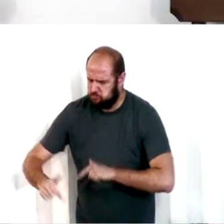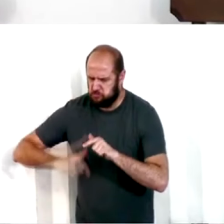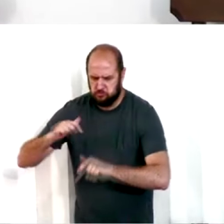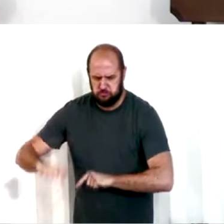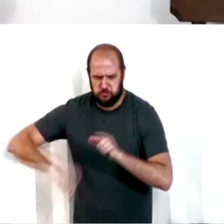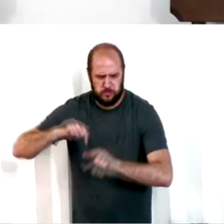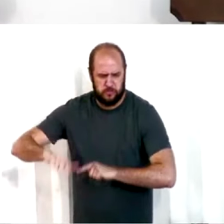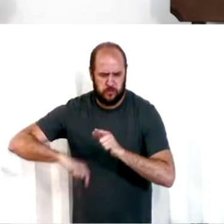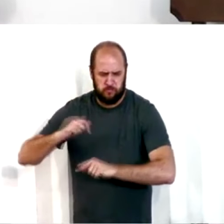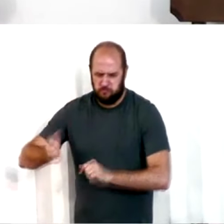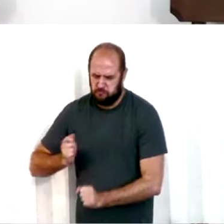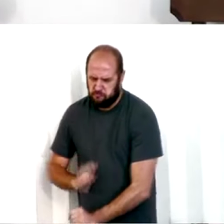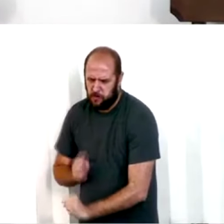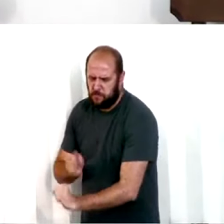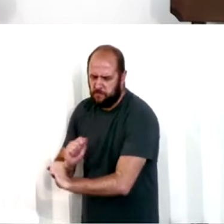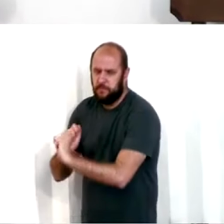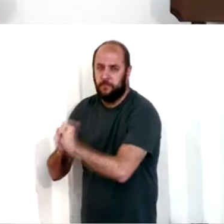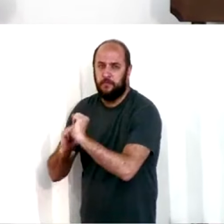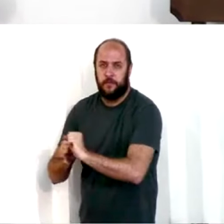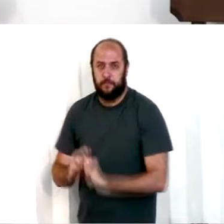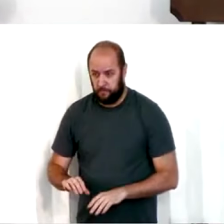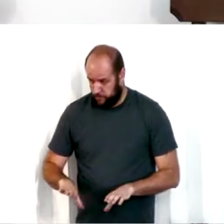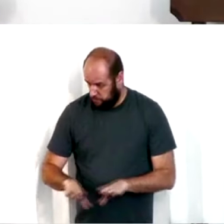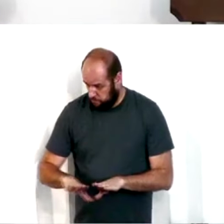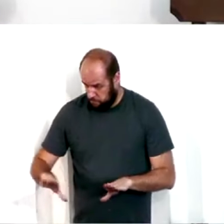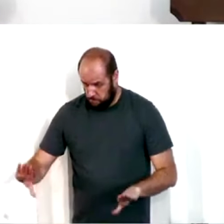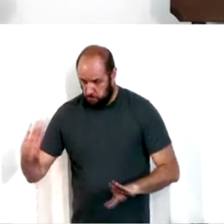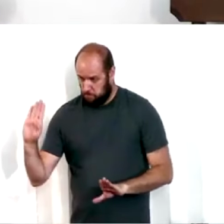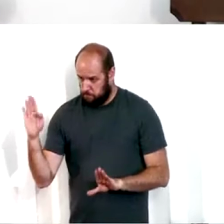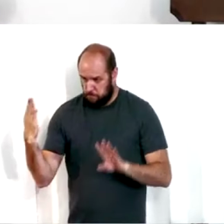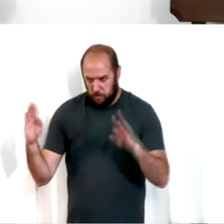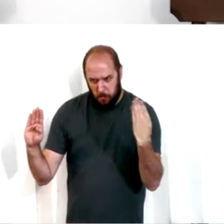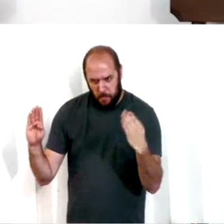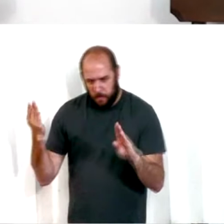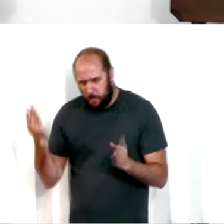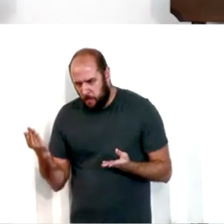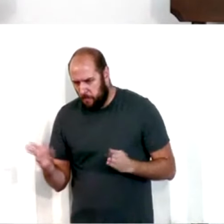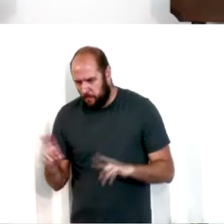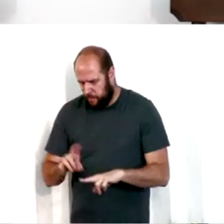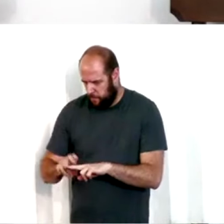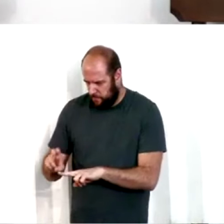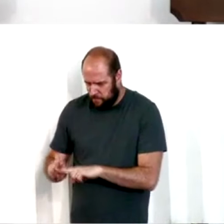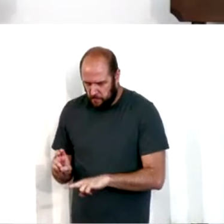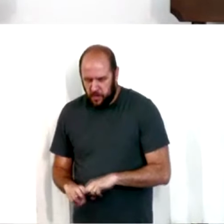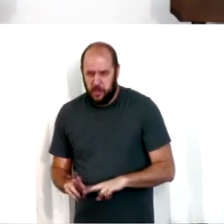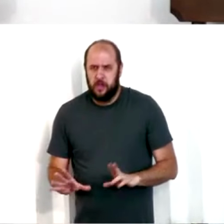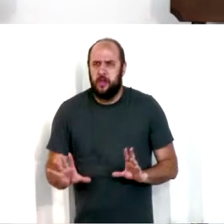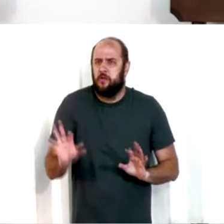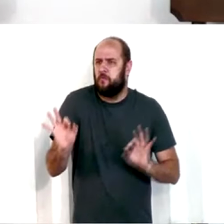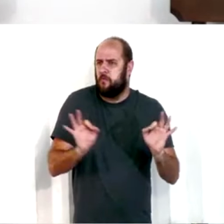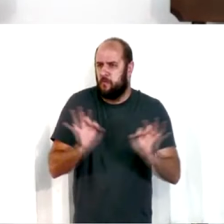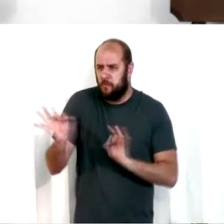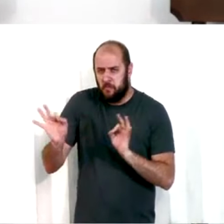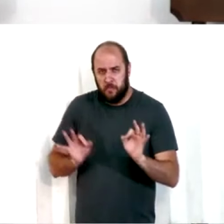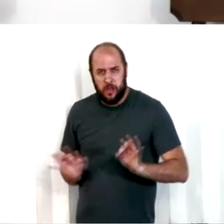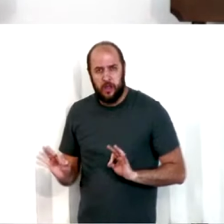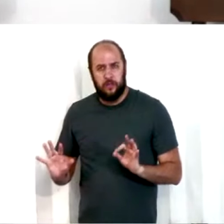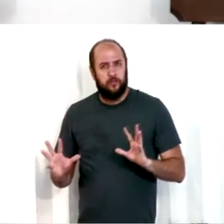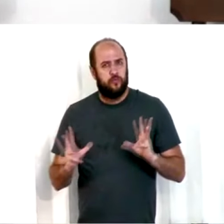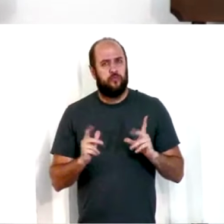fazer os bancos e as portas e os caixilhos para poder levantar